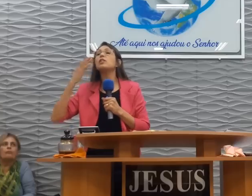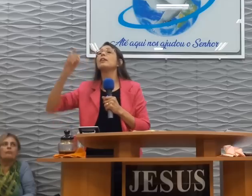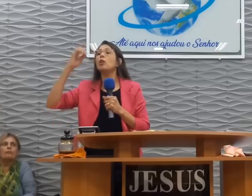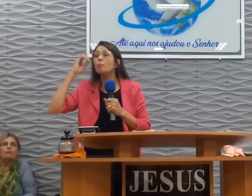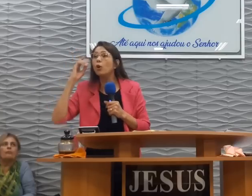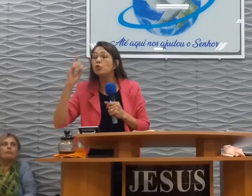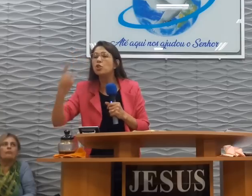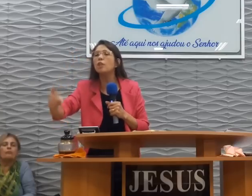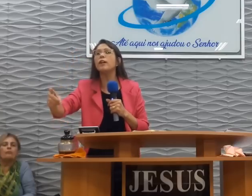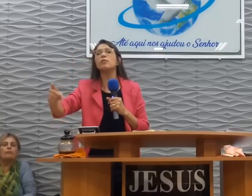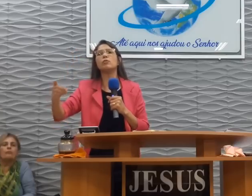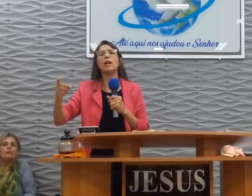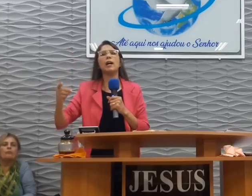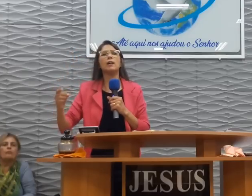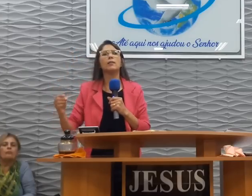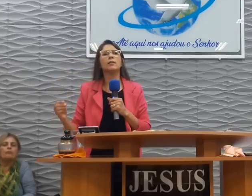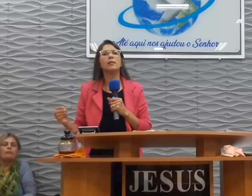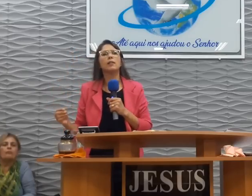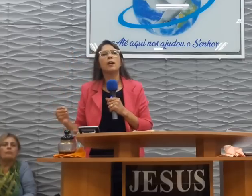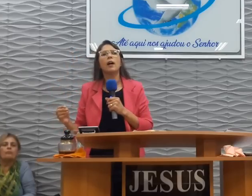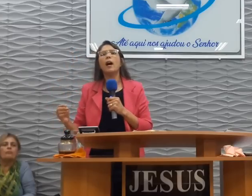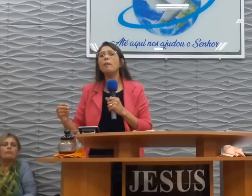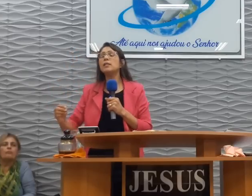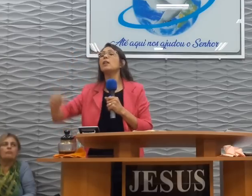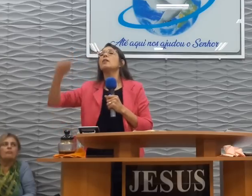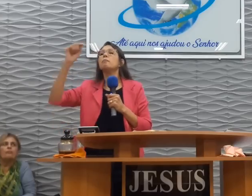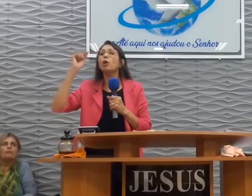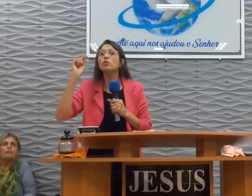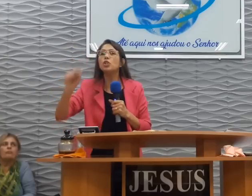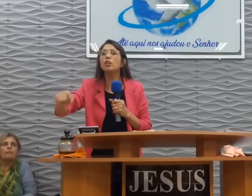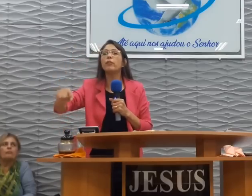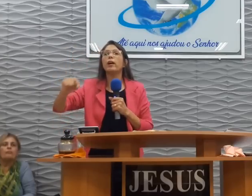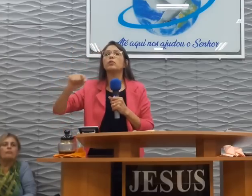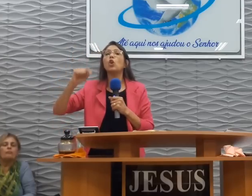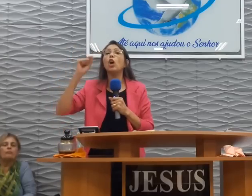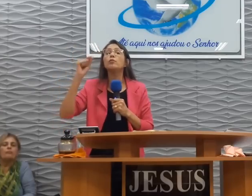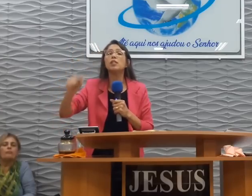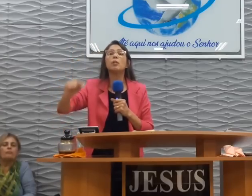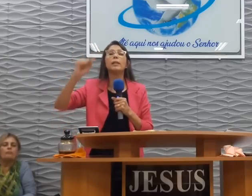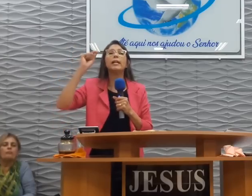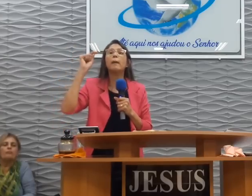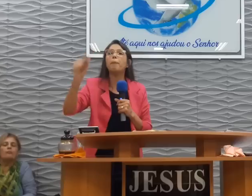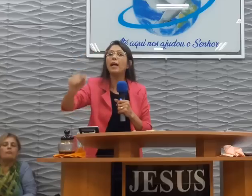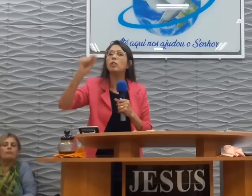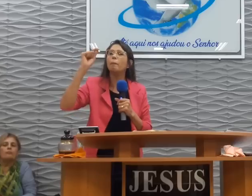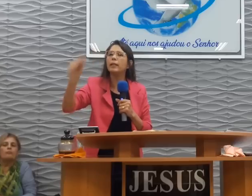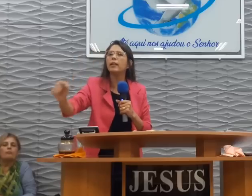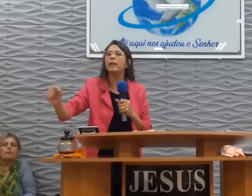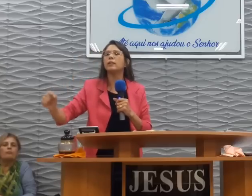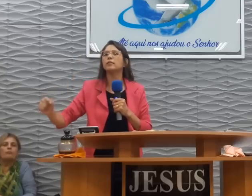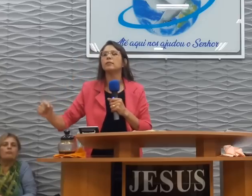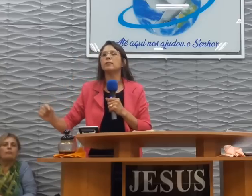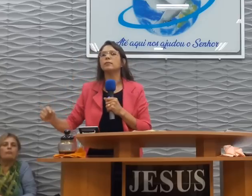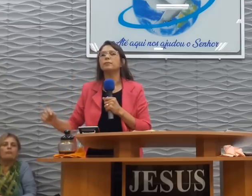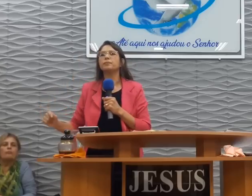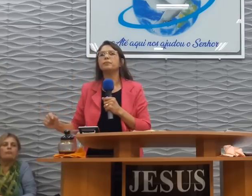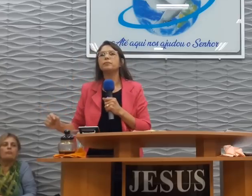ele não gosta de estudar. Então motiva a estudar. Ah, mas ele motiva. Todo ser humano é capaz de